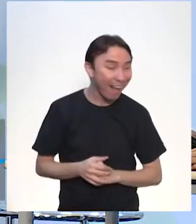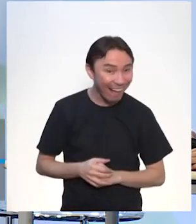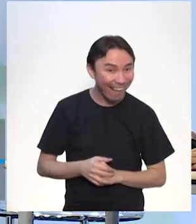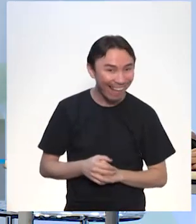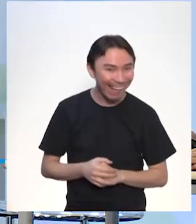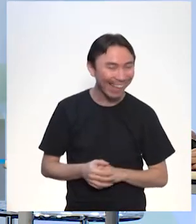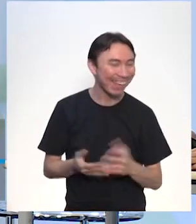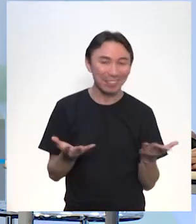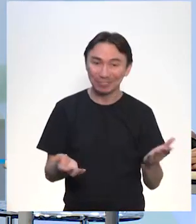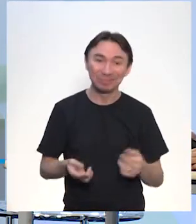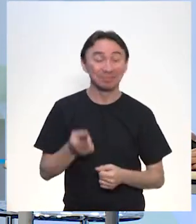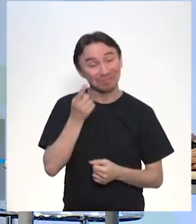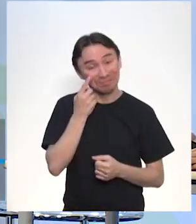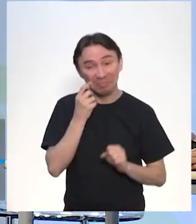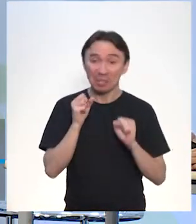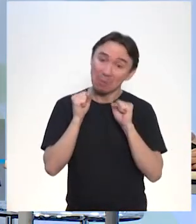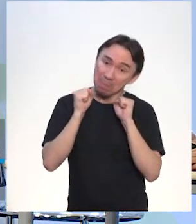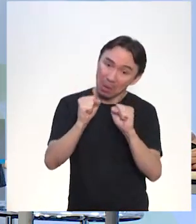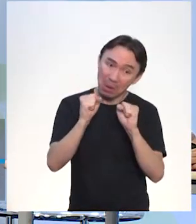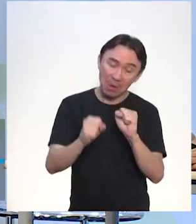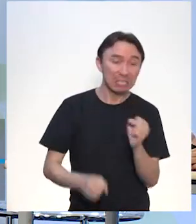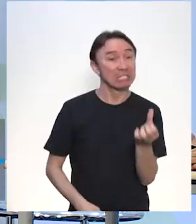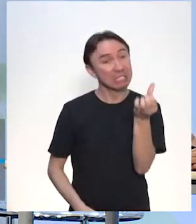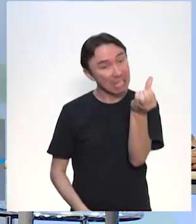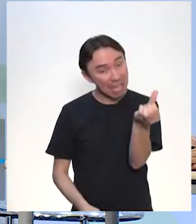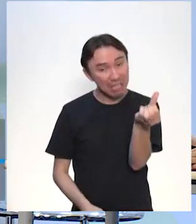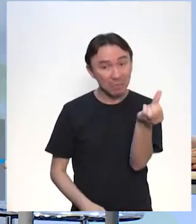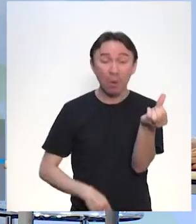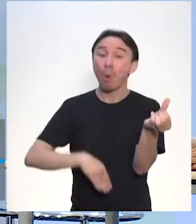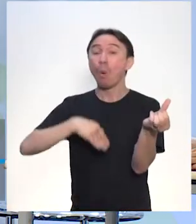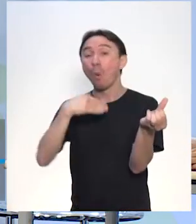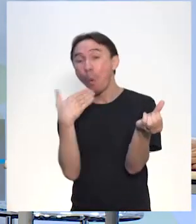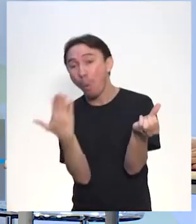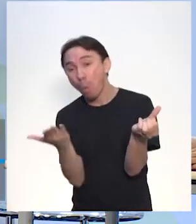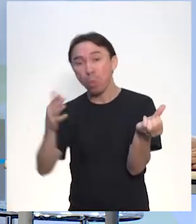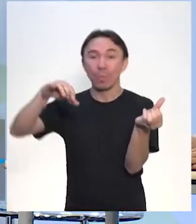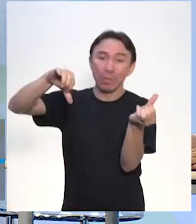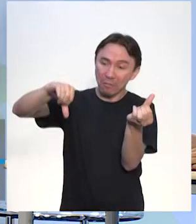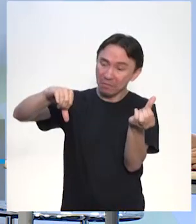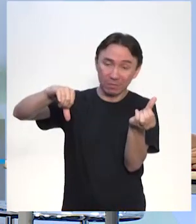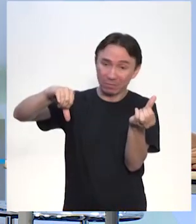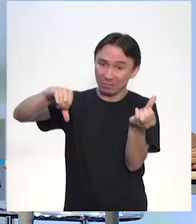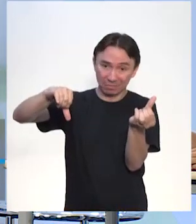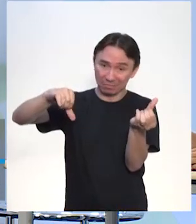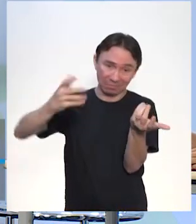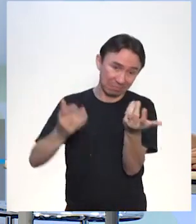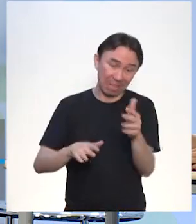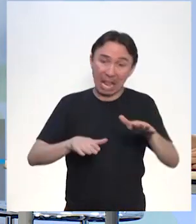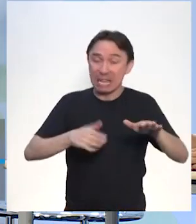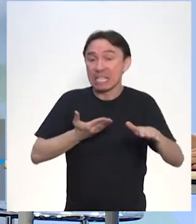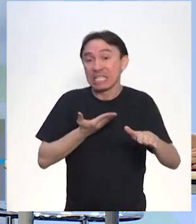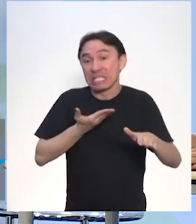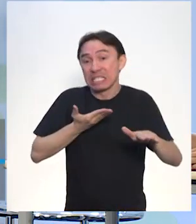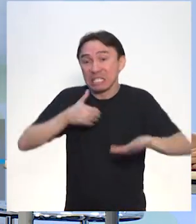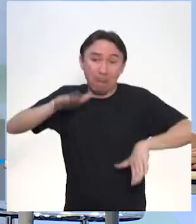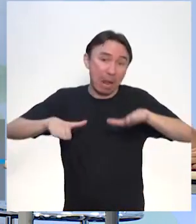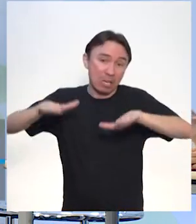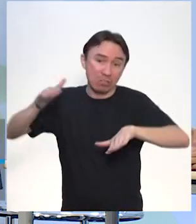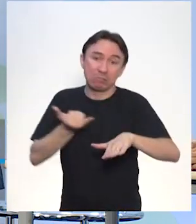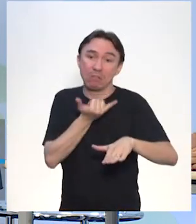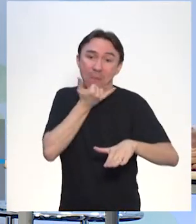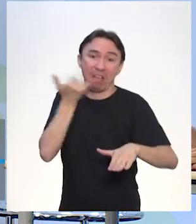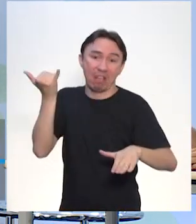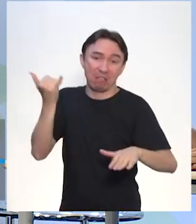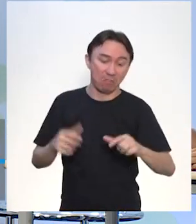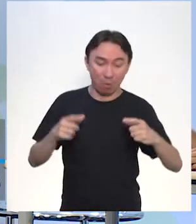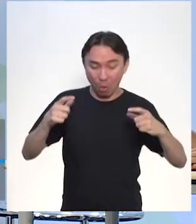vista como 6 ou 9. Né? Basta o lugar que eu me coloco. Né? Se eu trocar de lugar